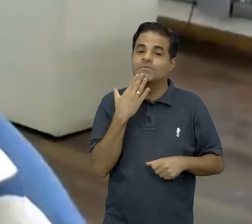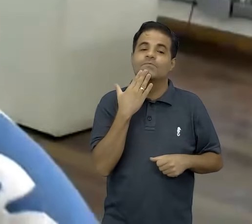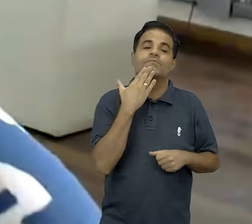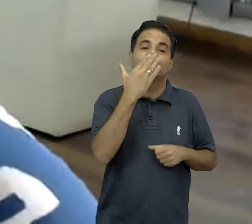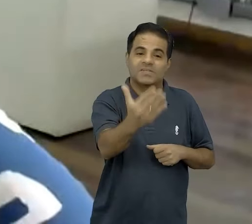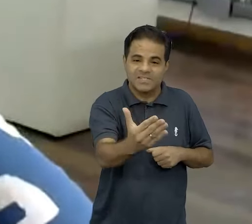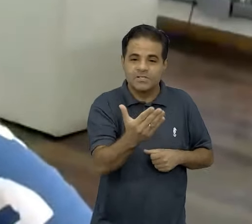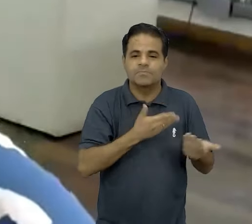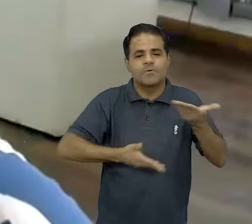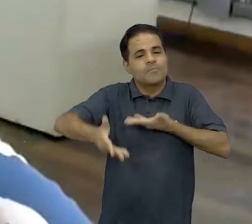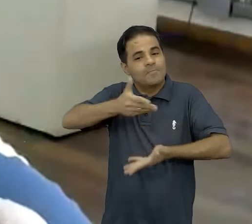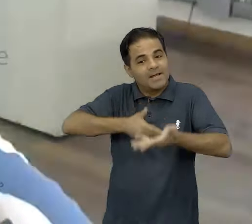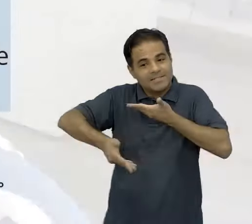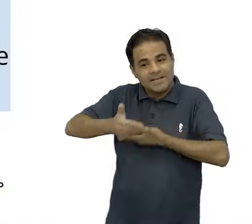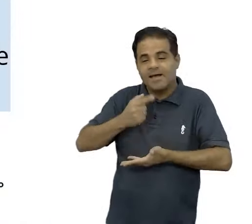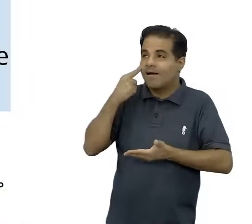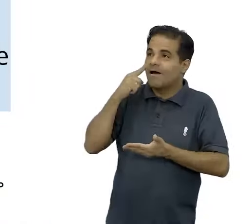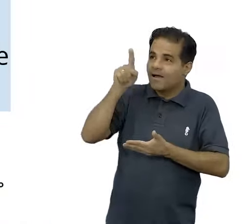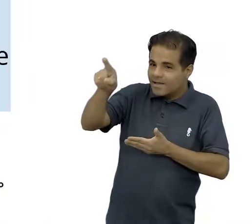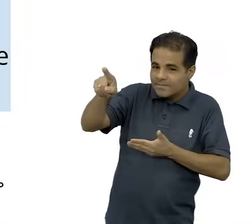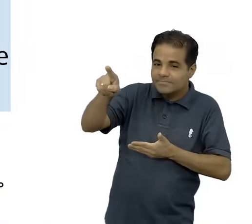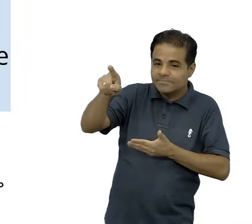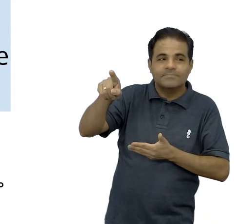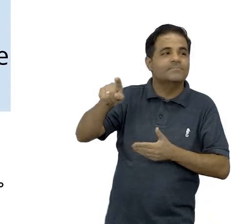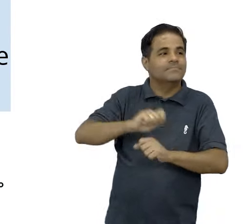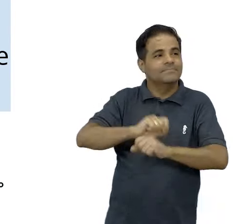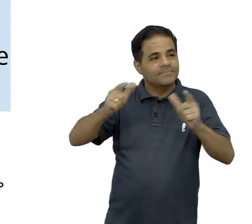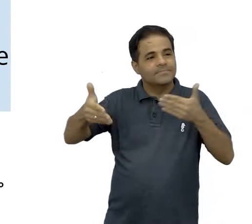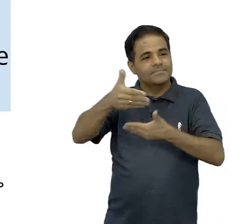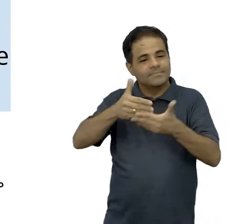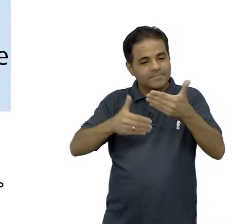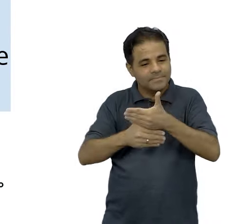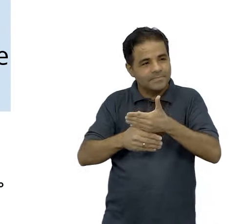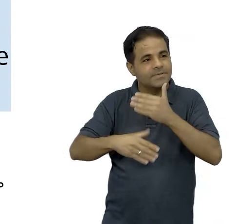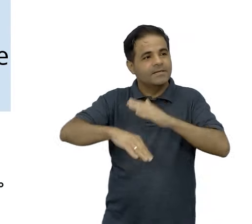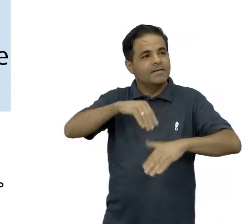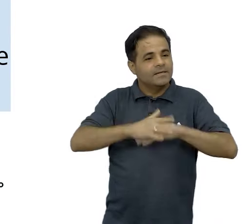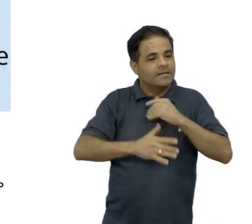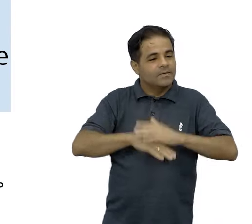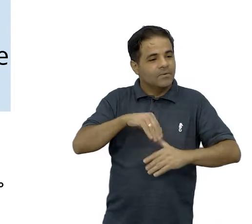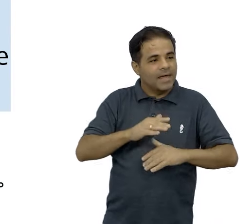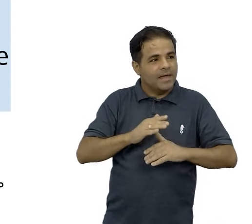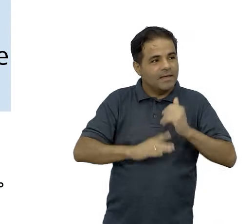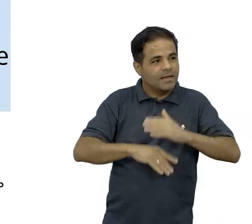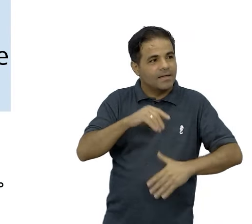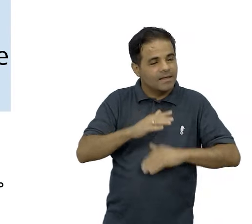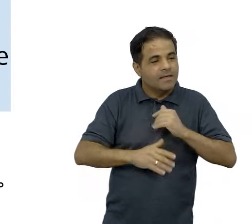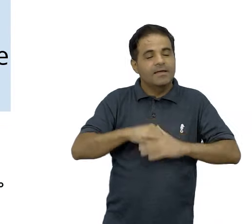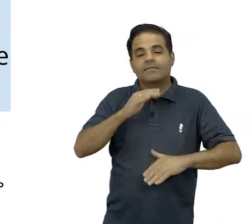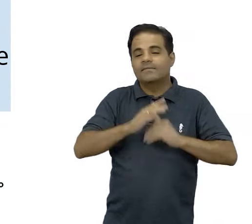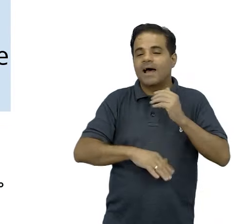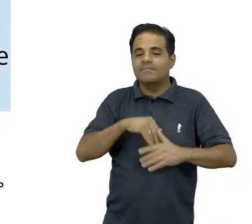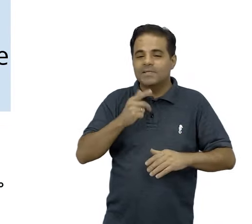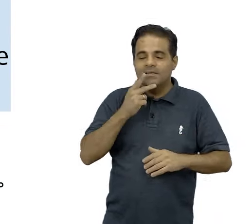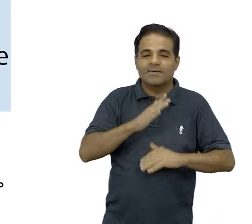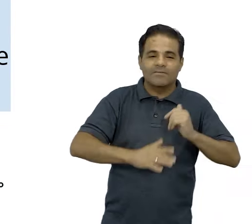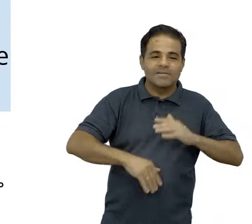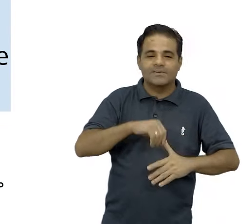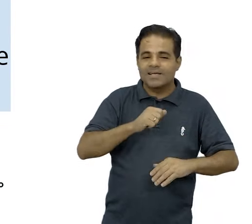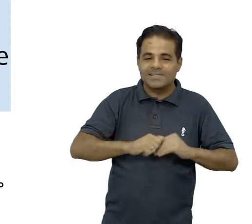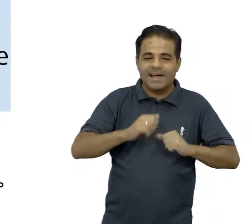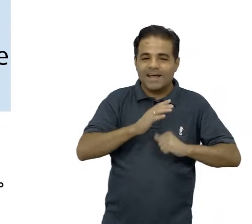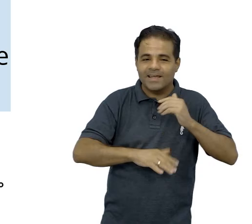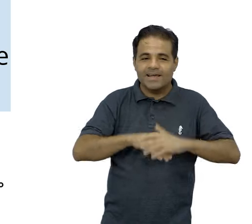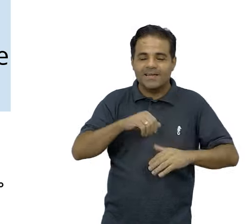para compartilharem aí conosco para a gente falar. Então, esse ano a gente vai continuar a olhar para o